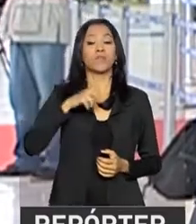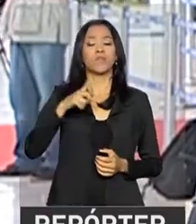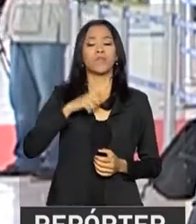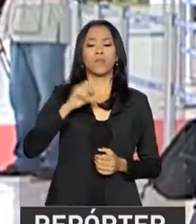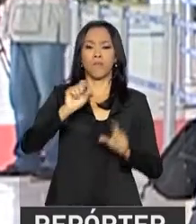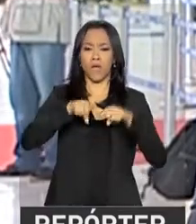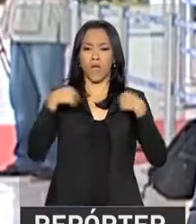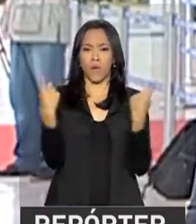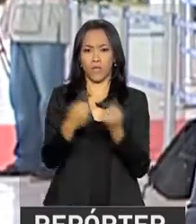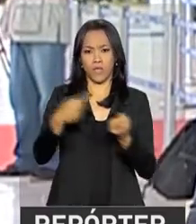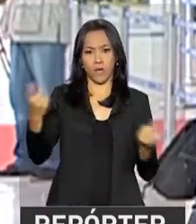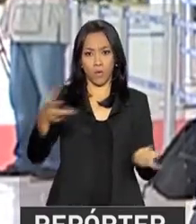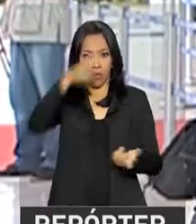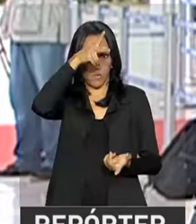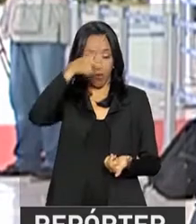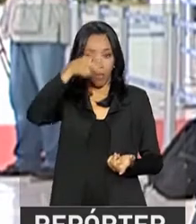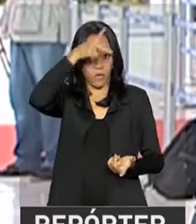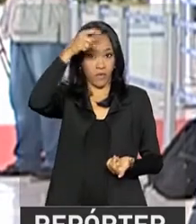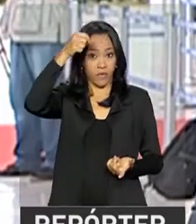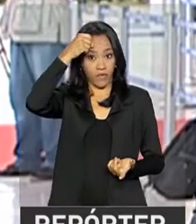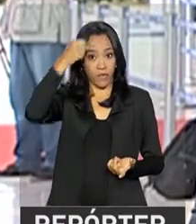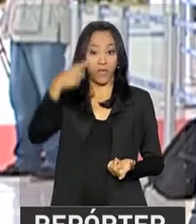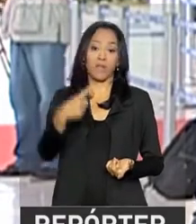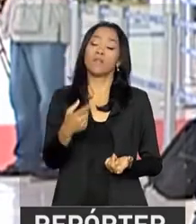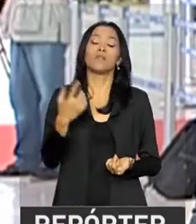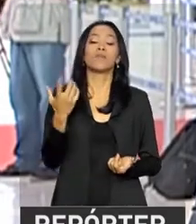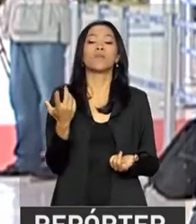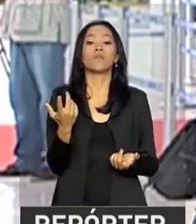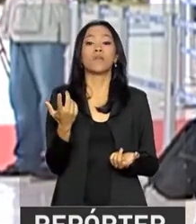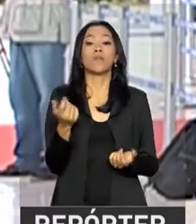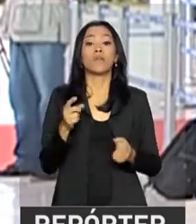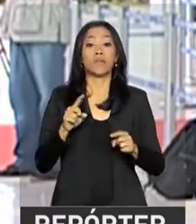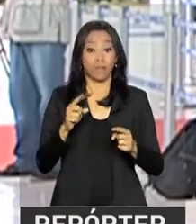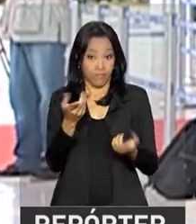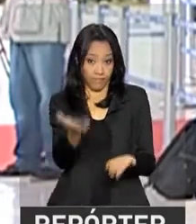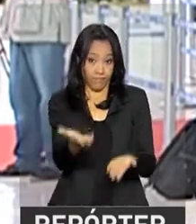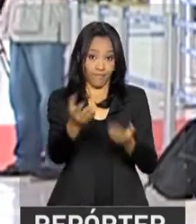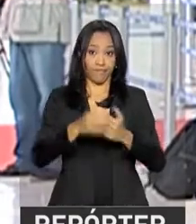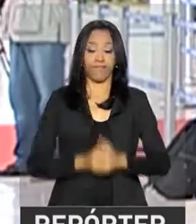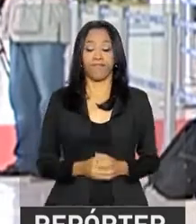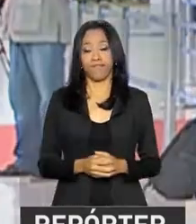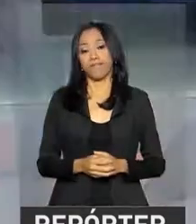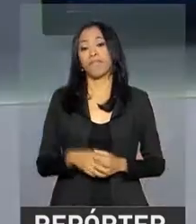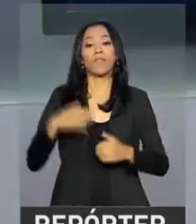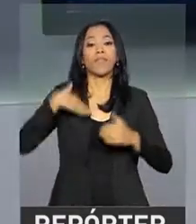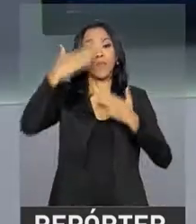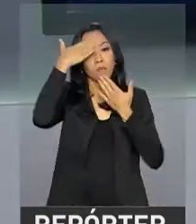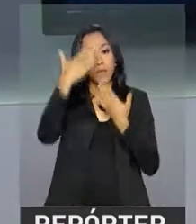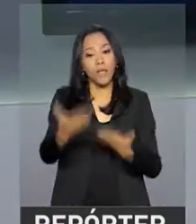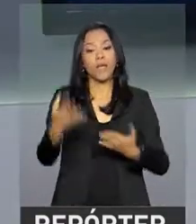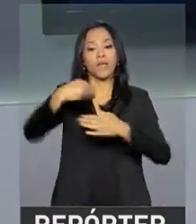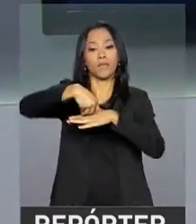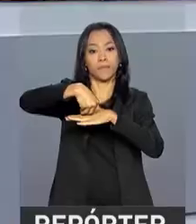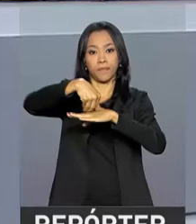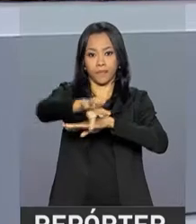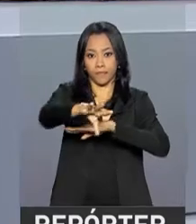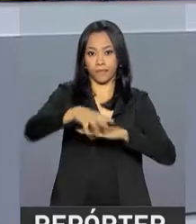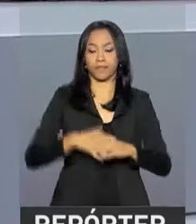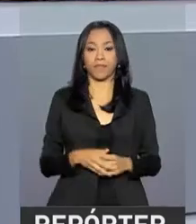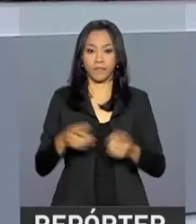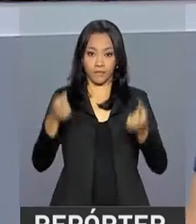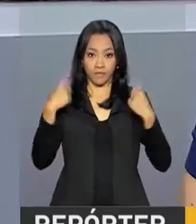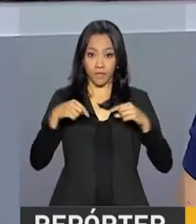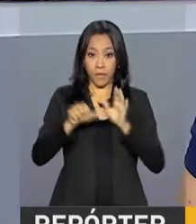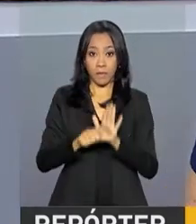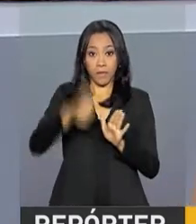de feira de santana colbert martins da silva filho fala com você obrigada a 3 pelas suas informações e